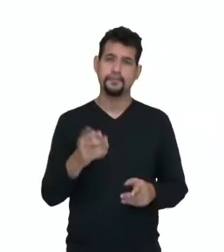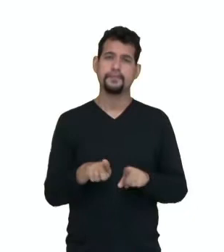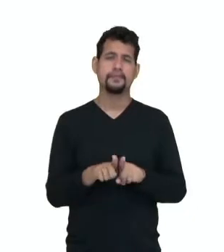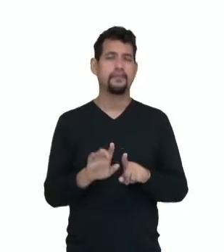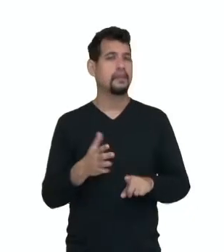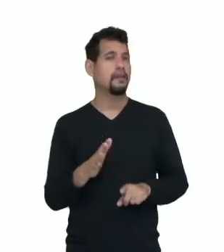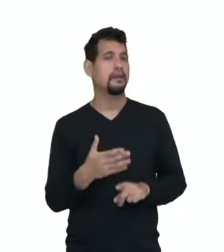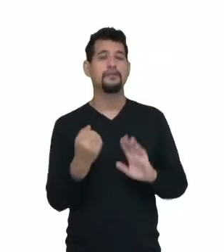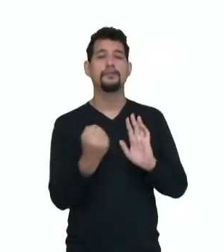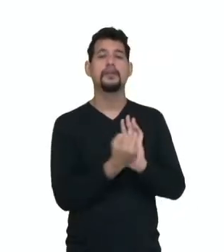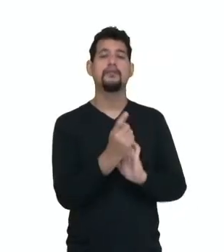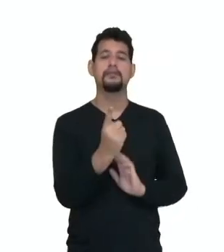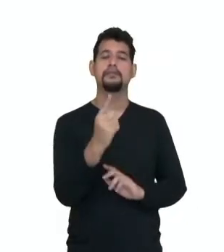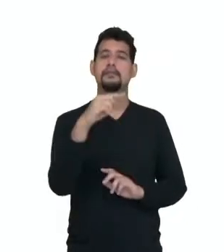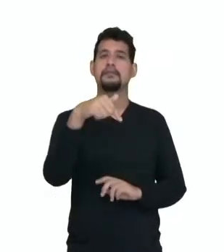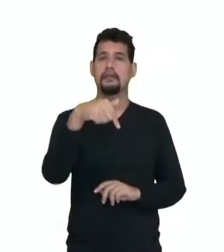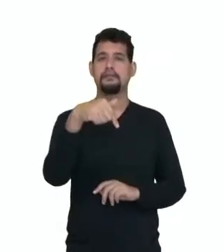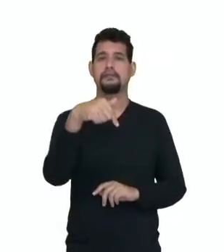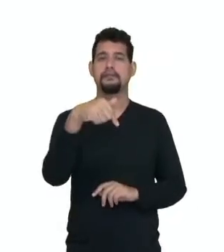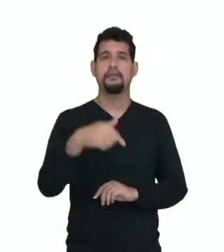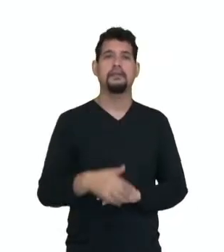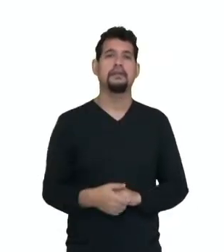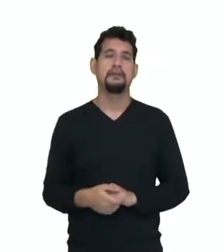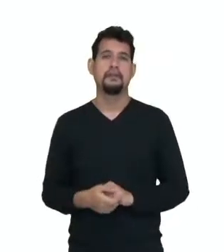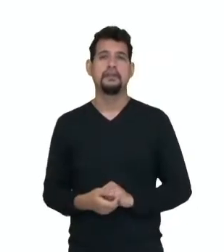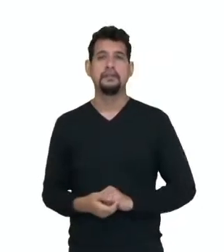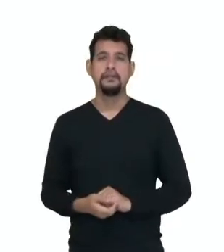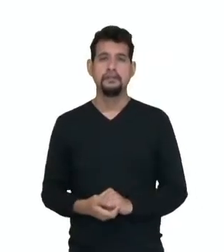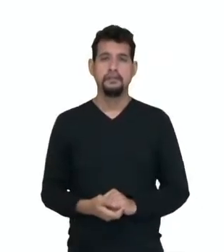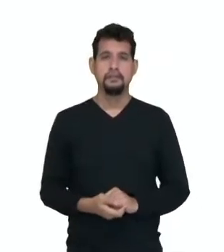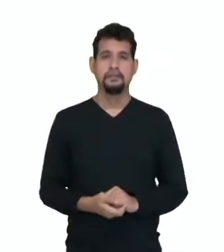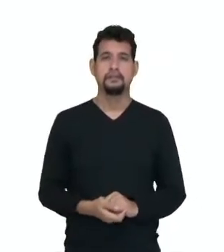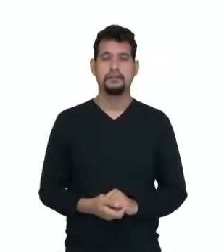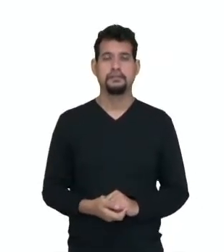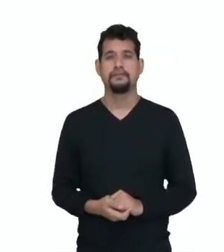meados do século XVII, tá bom?